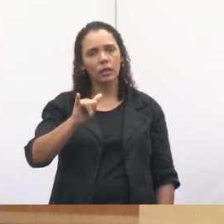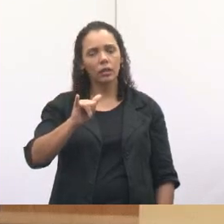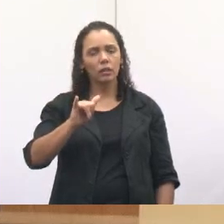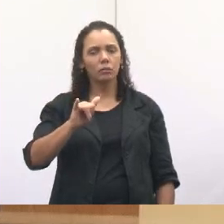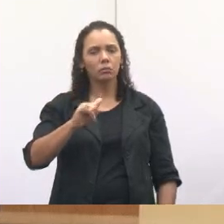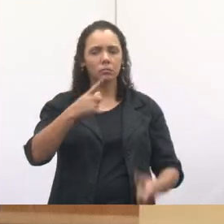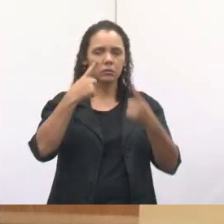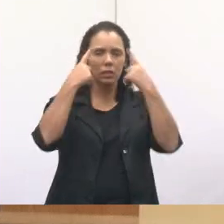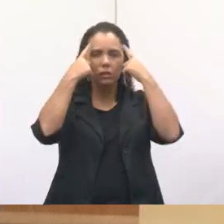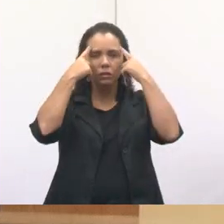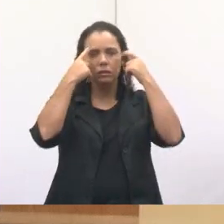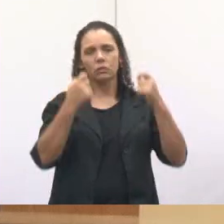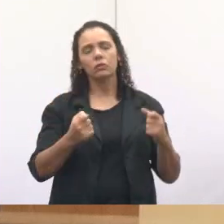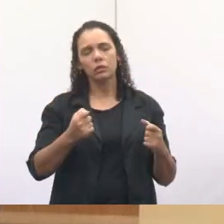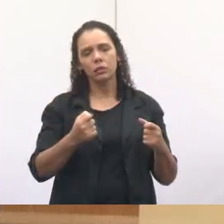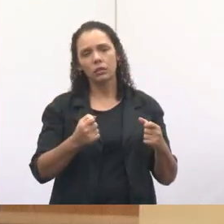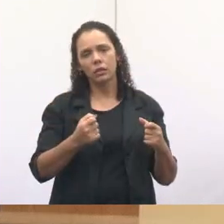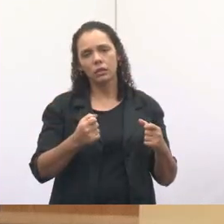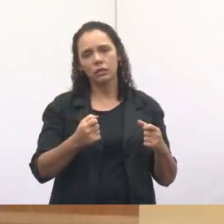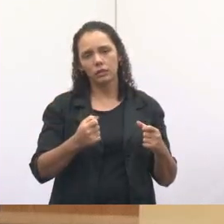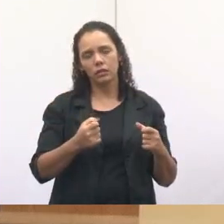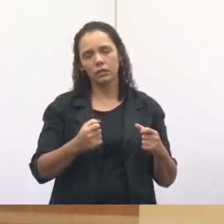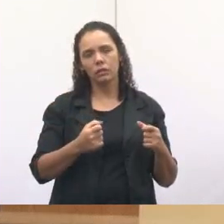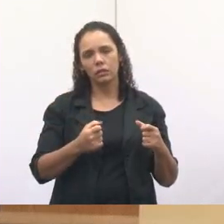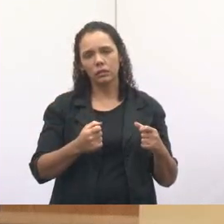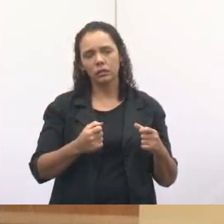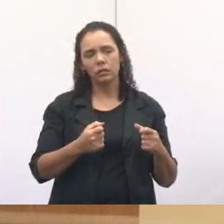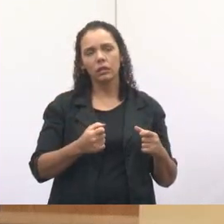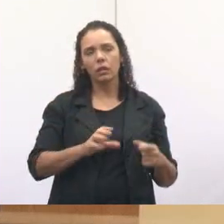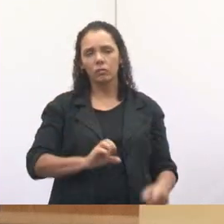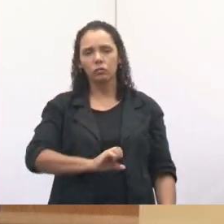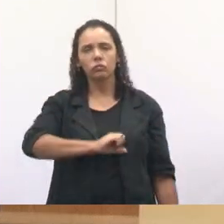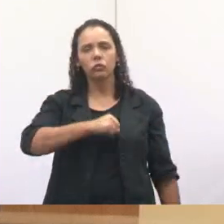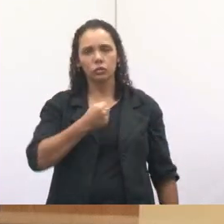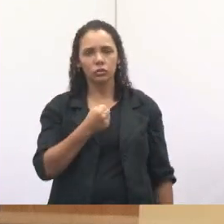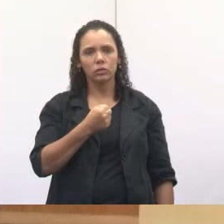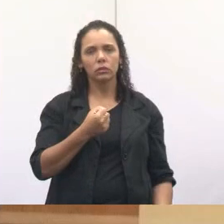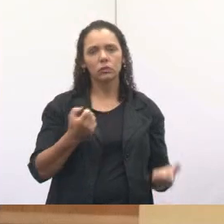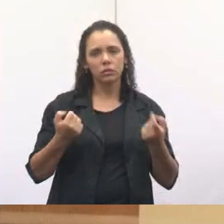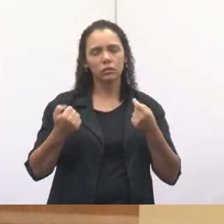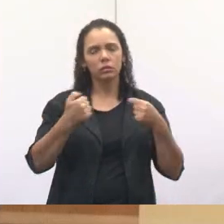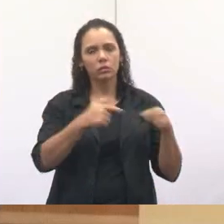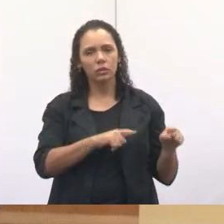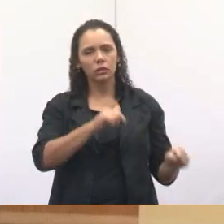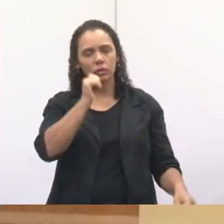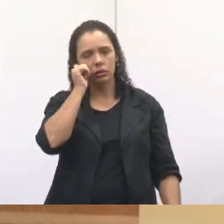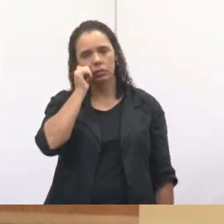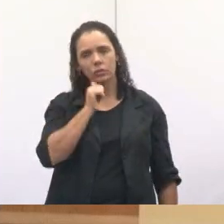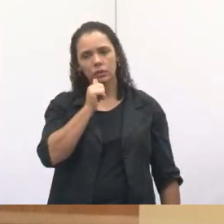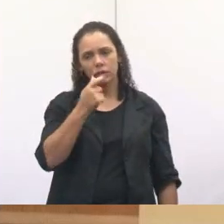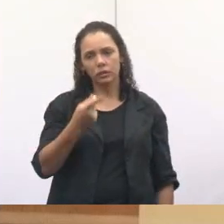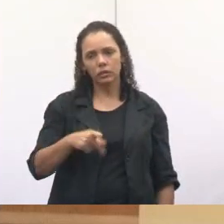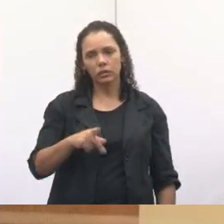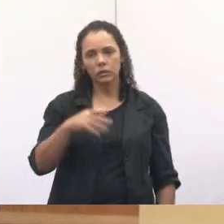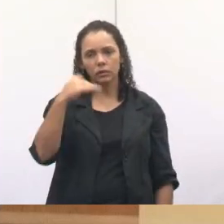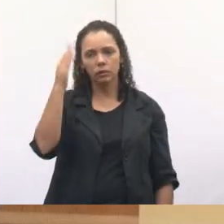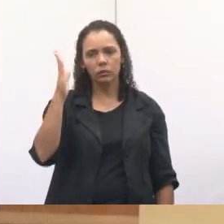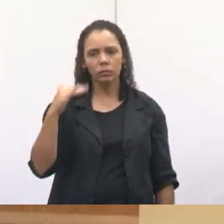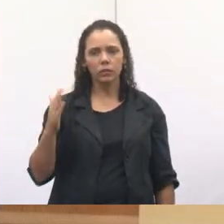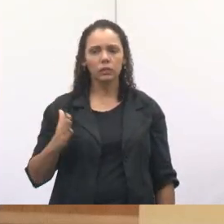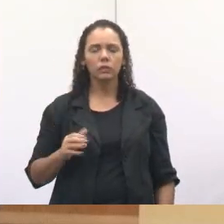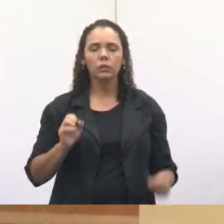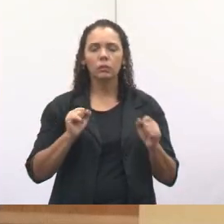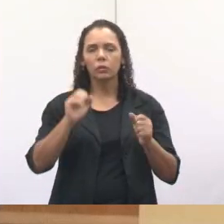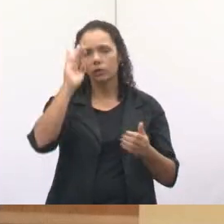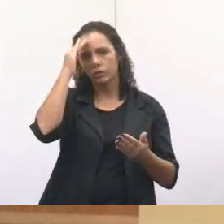essa brutal, desnecessária, injusta e odiosa violência contra as mulheres no nosso país. Olha, continue